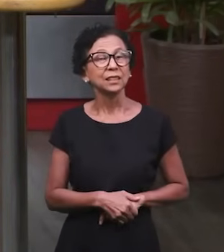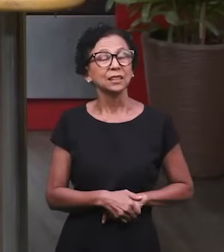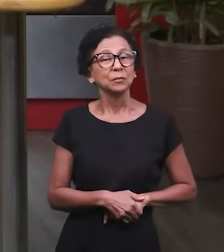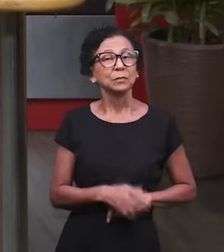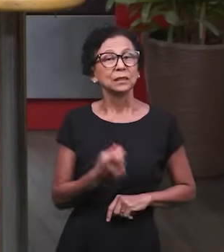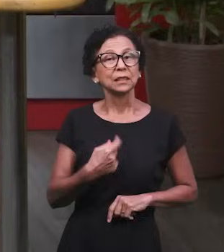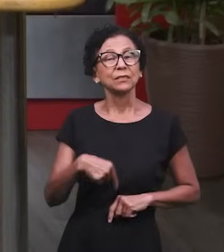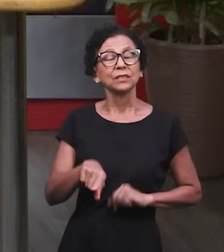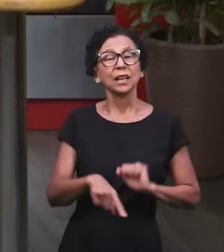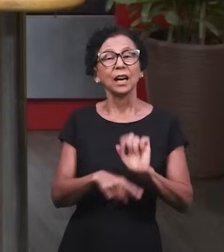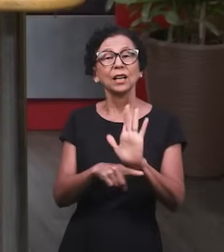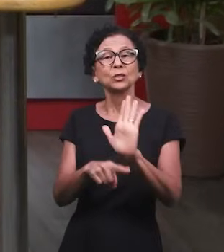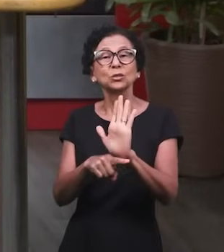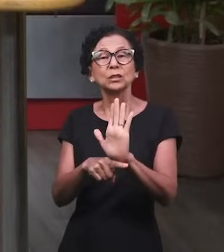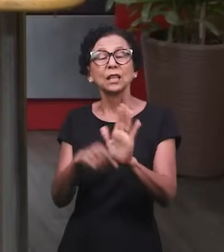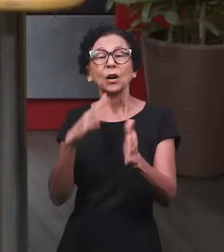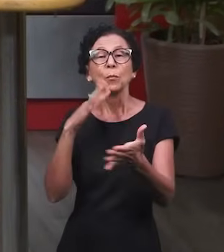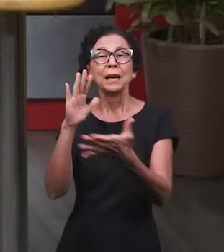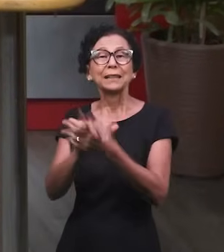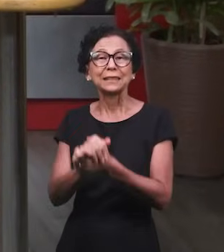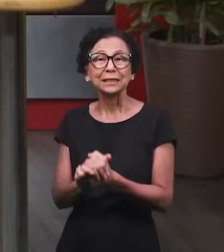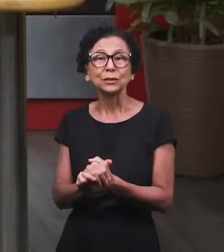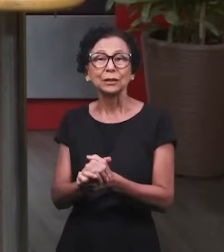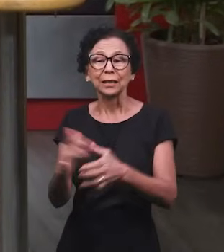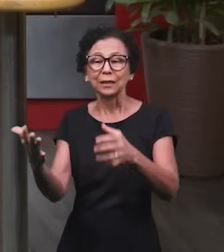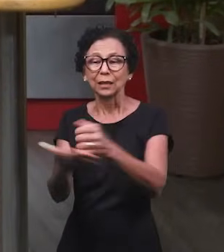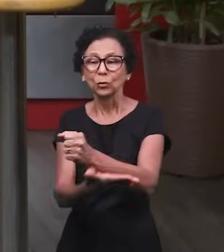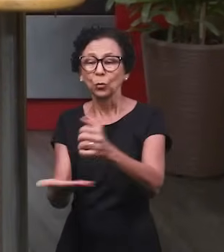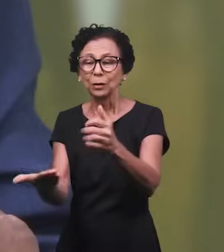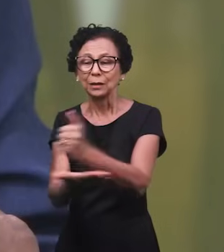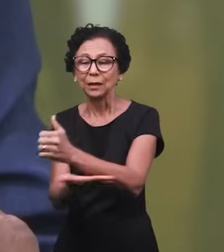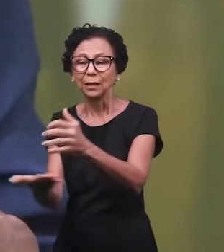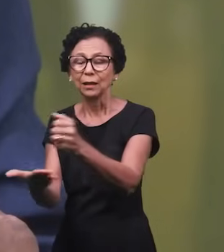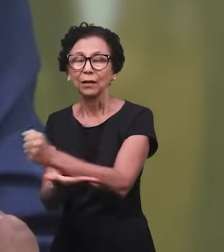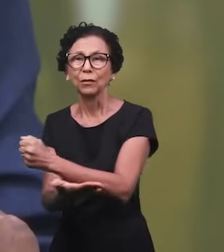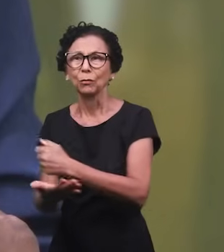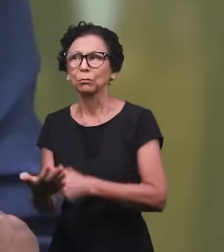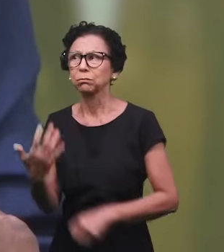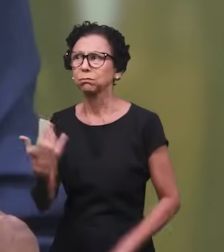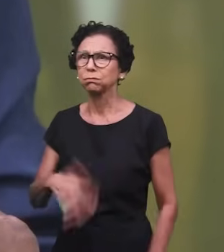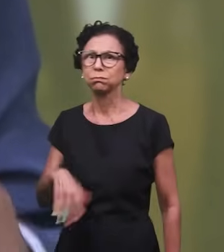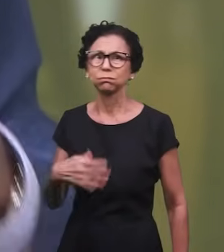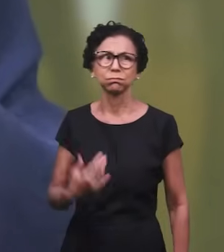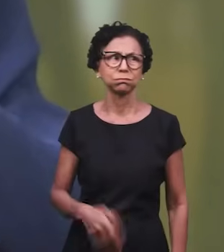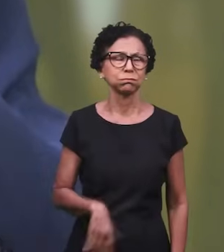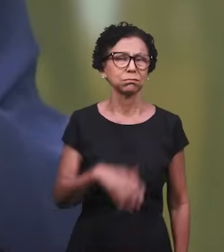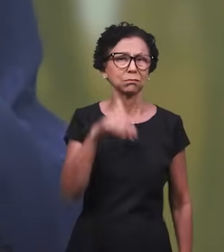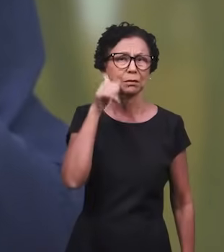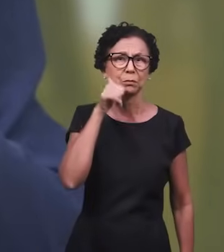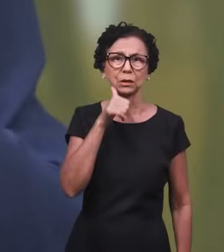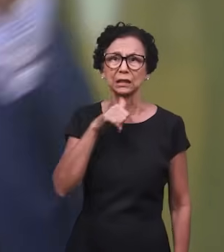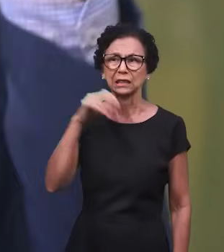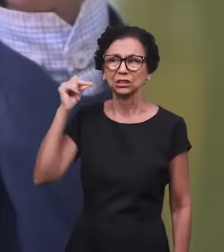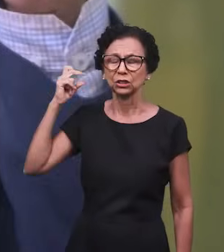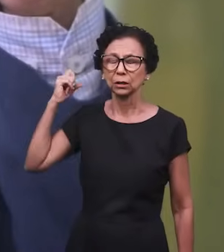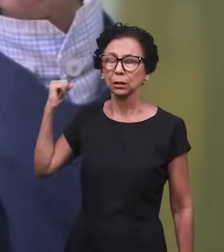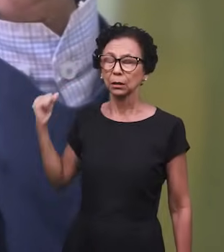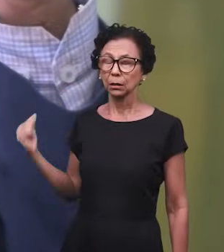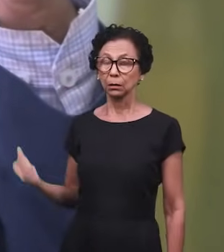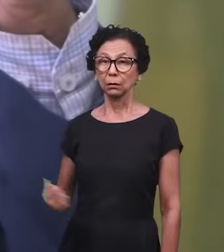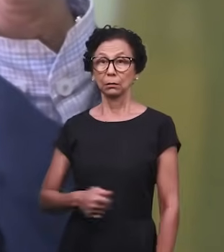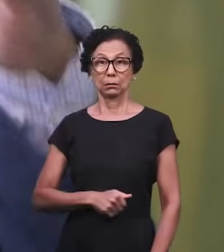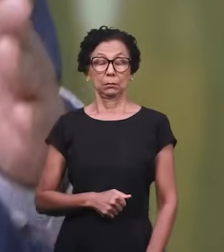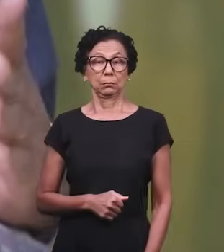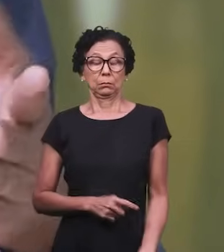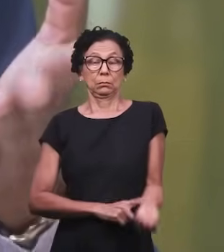na colheta ainda C veja só rapaz era um tanto de tarefa que a mulher tinha que que a mulher já naquela época já tava meio